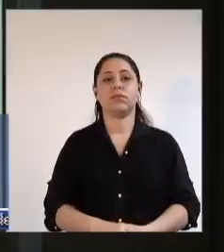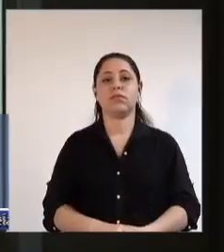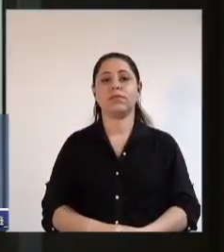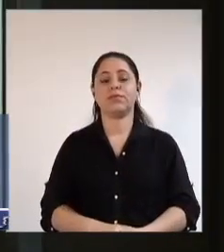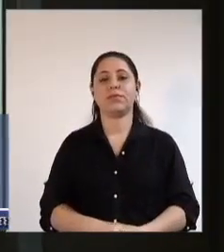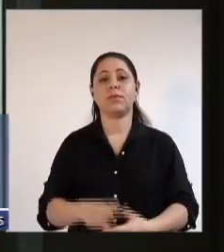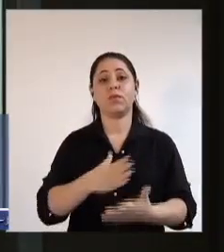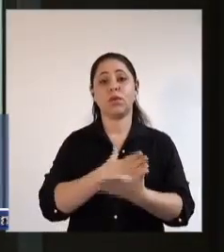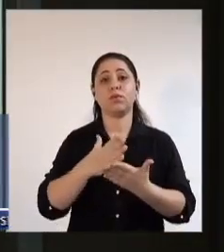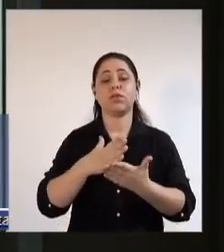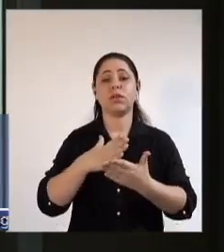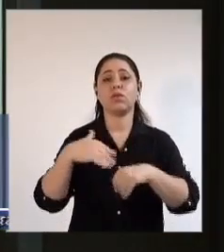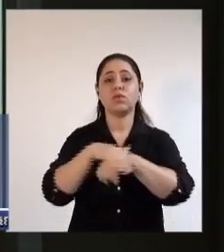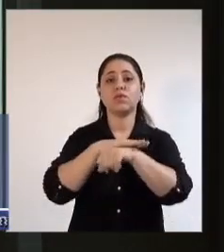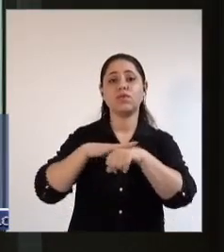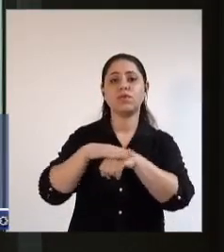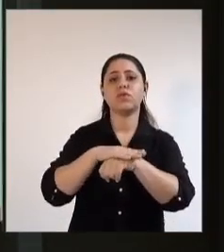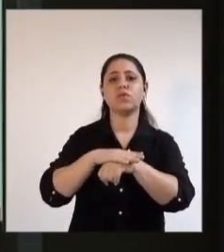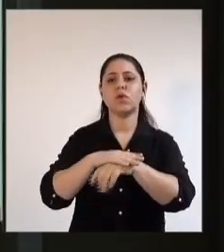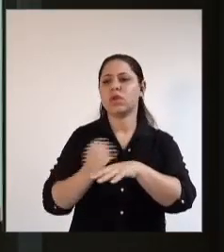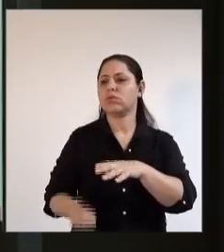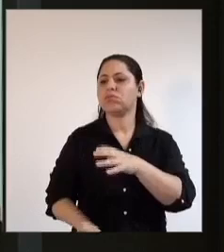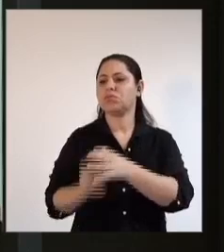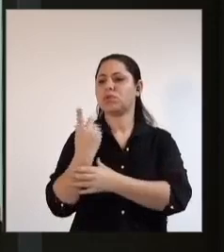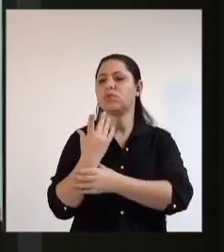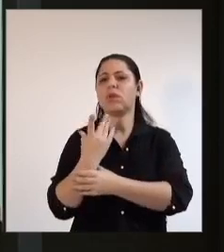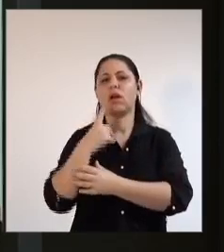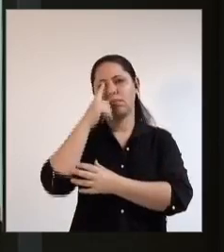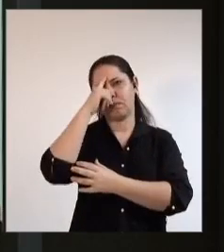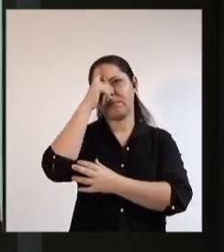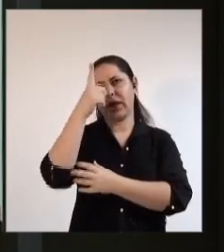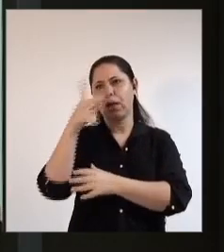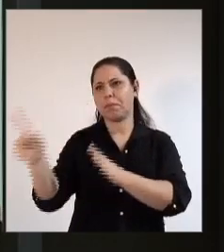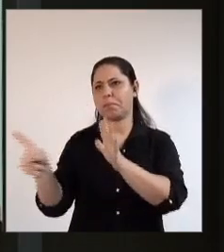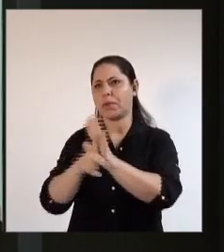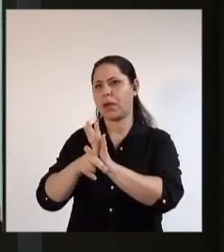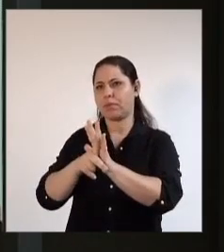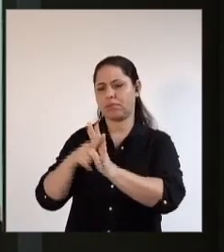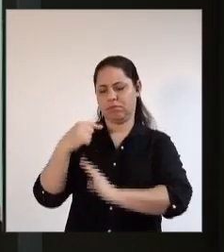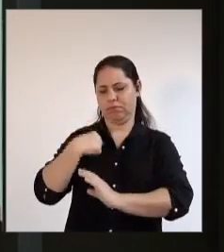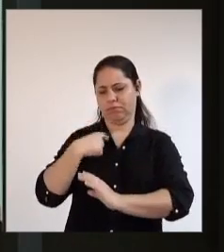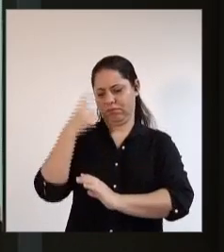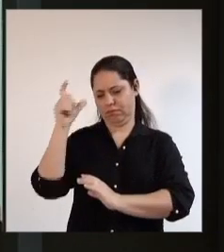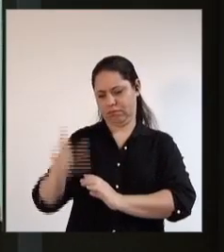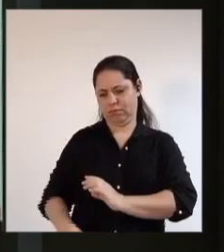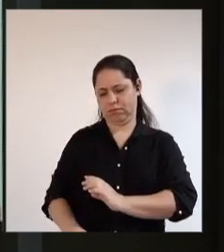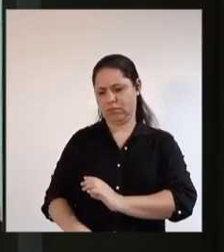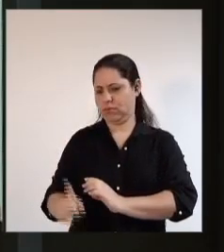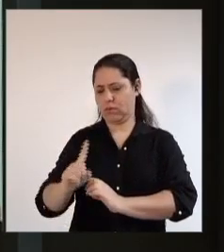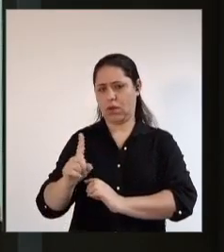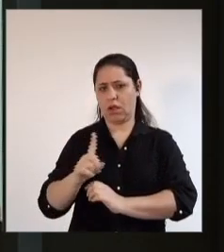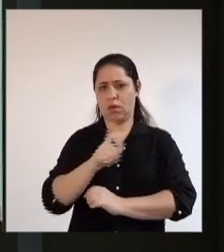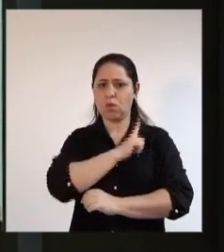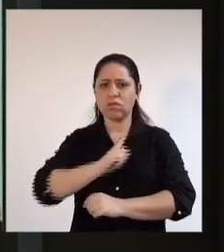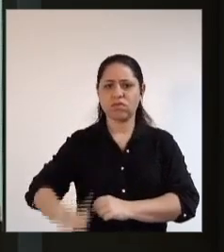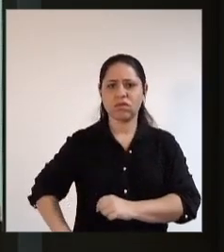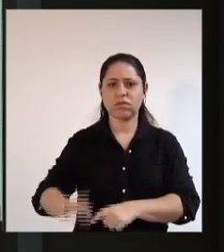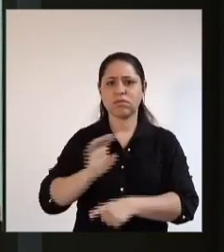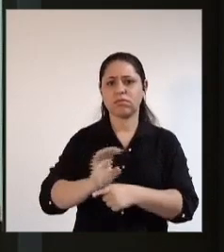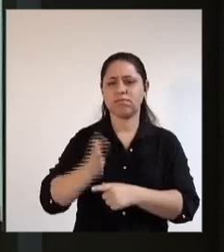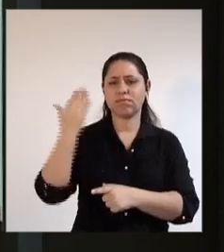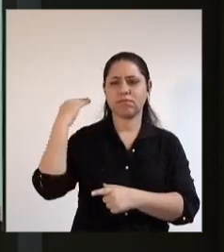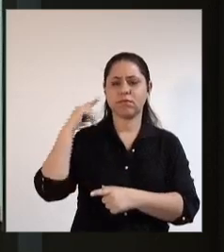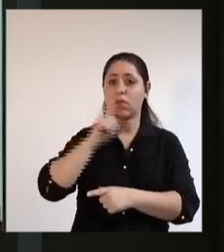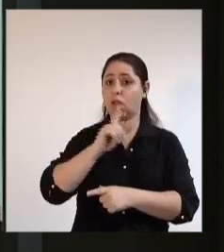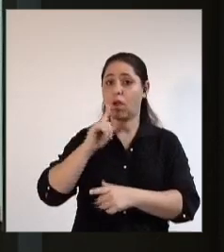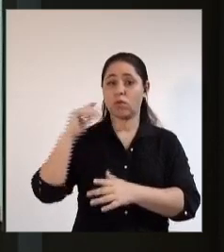começar a conversa da onde que surgiram essa idéia de unidade de conservação não é ideia linha na ideia de quem estava aqui mais tempo no governo do estado não ela vem de